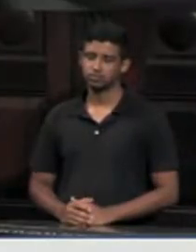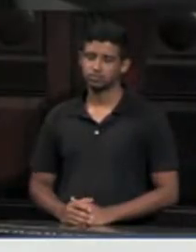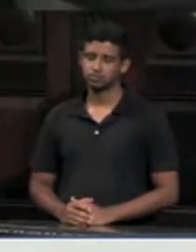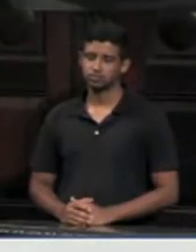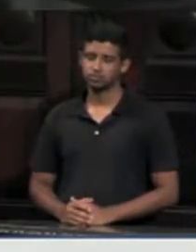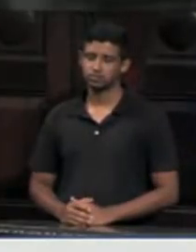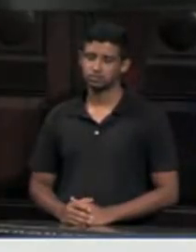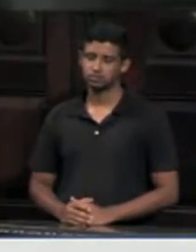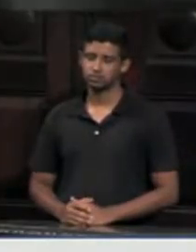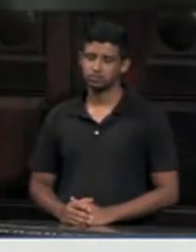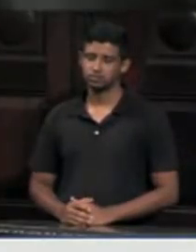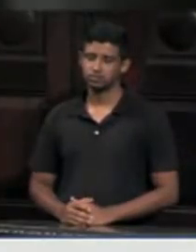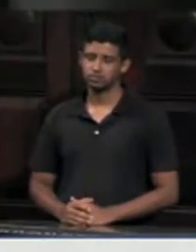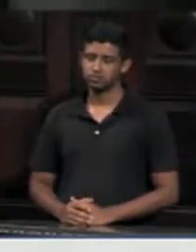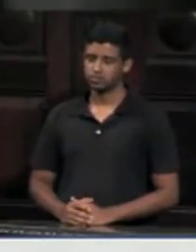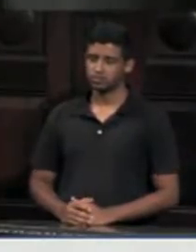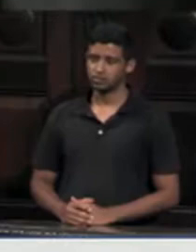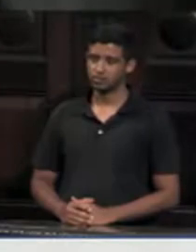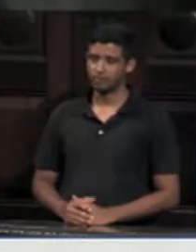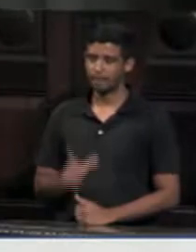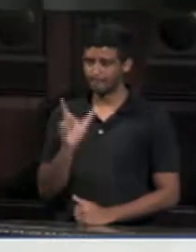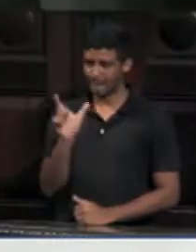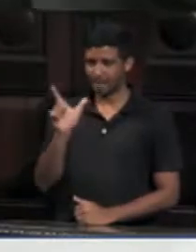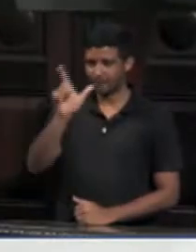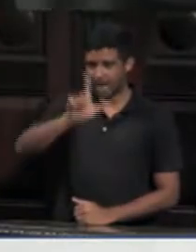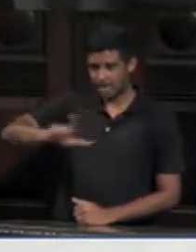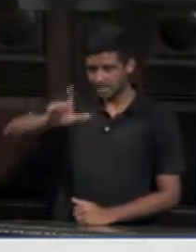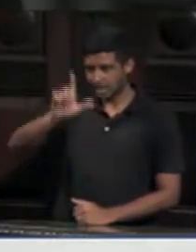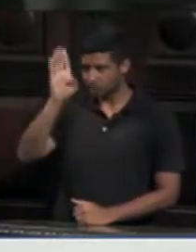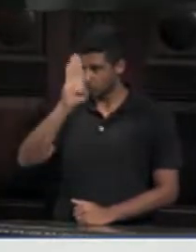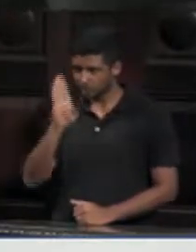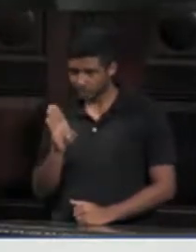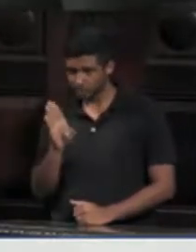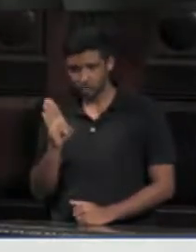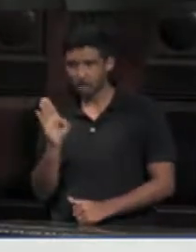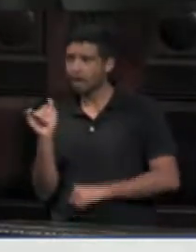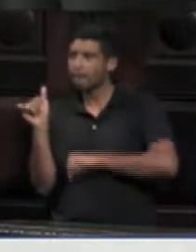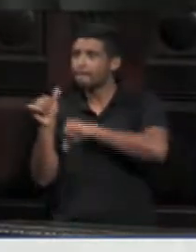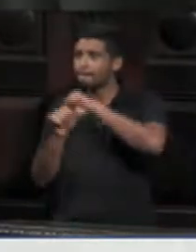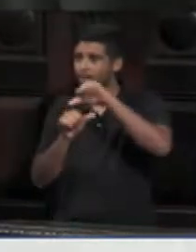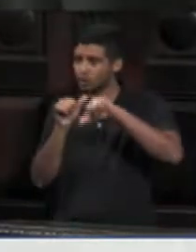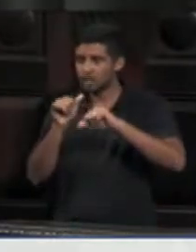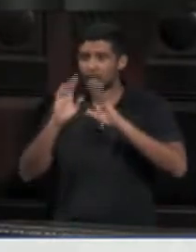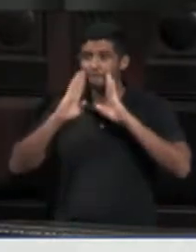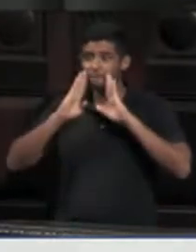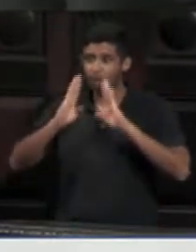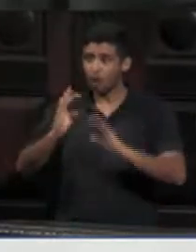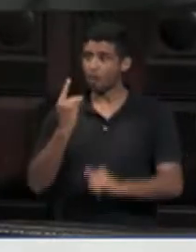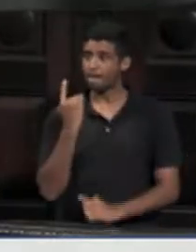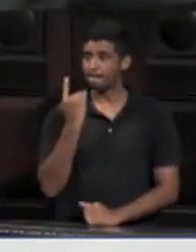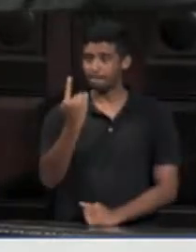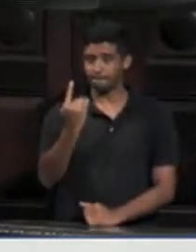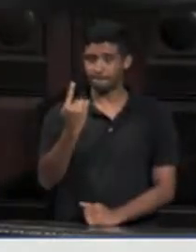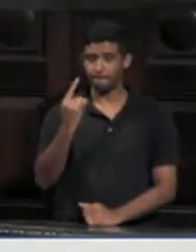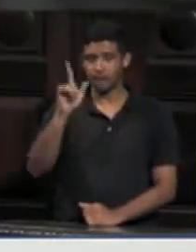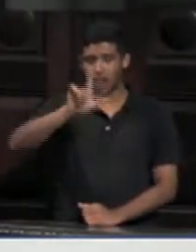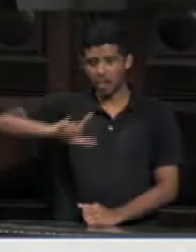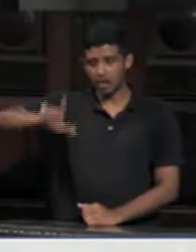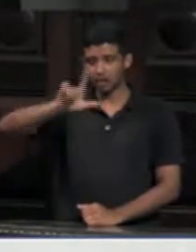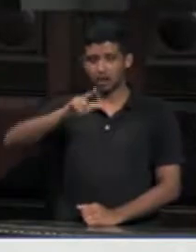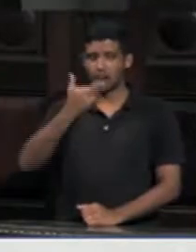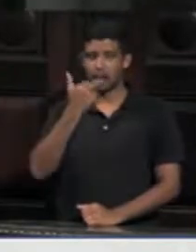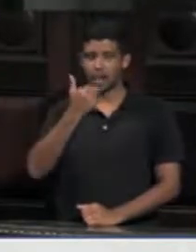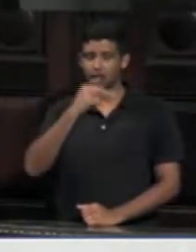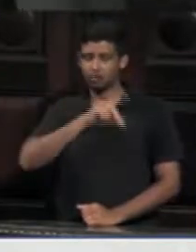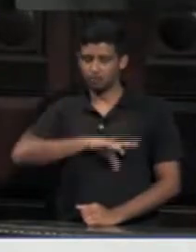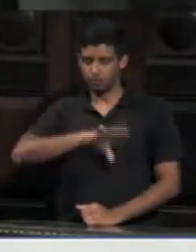ao invés de estar escrito literatura brasileira, vamos estar prioritariamente literatura de língua